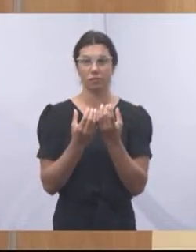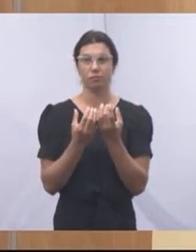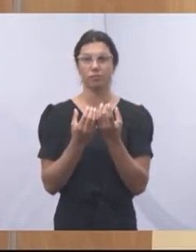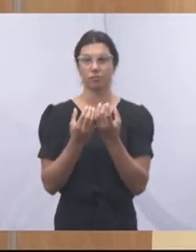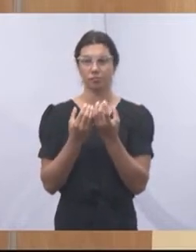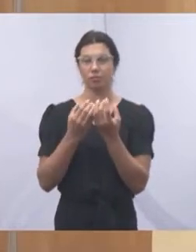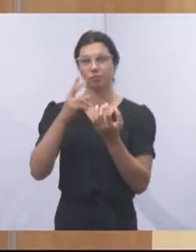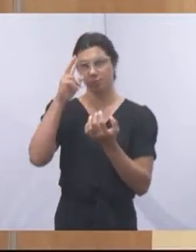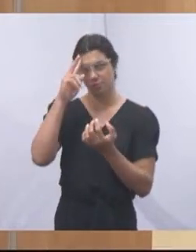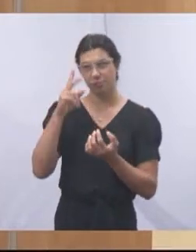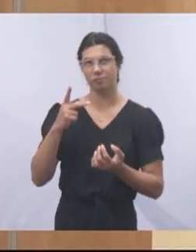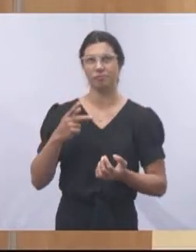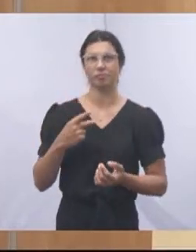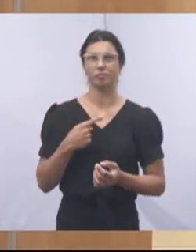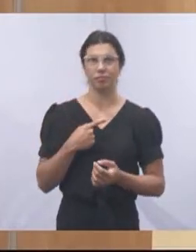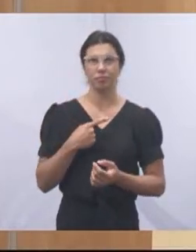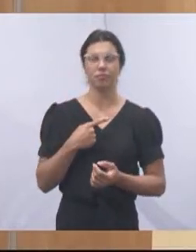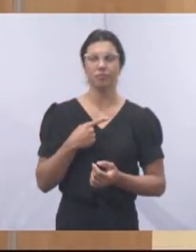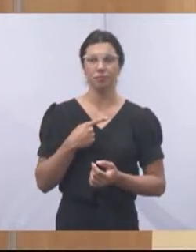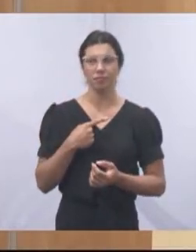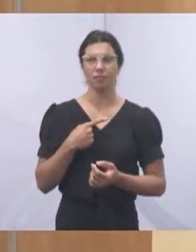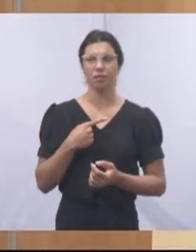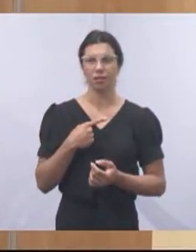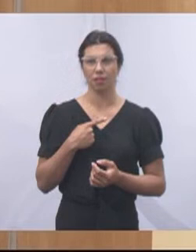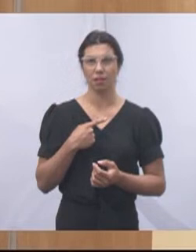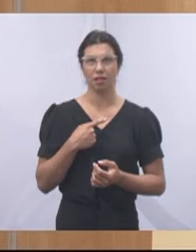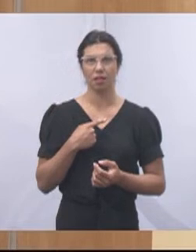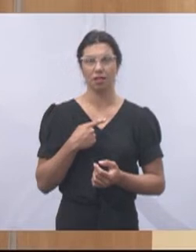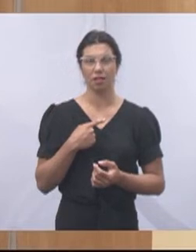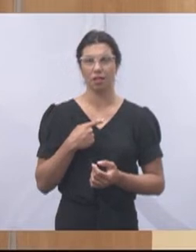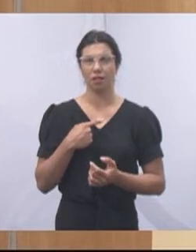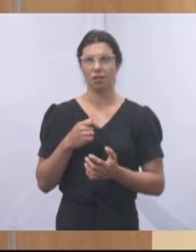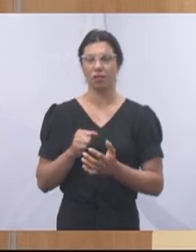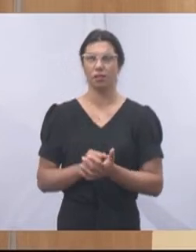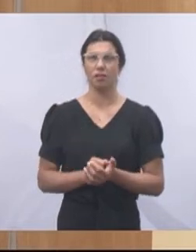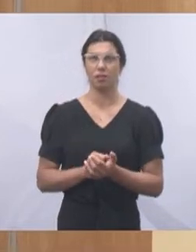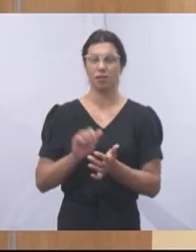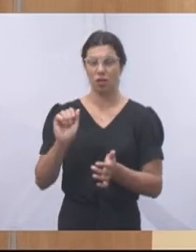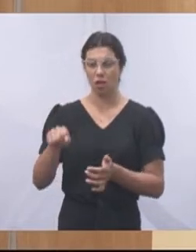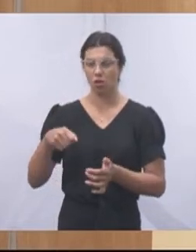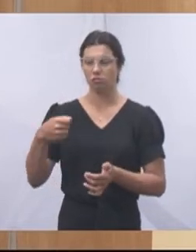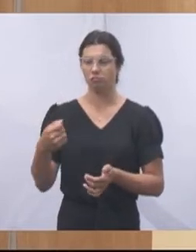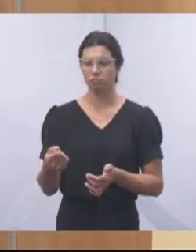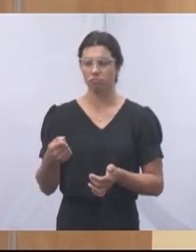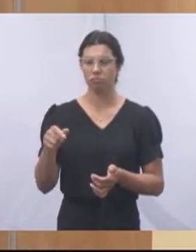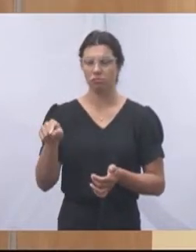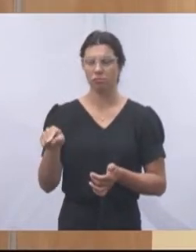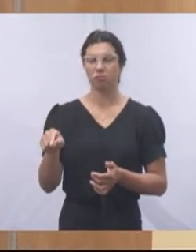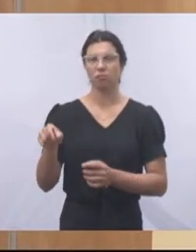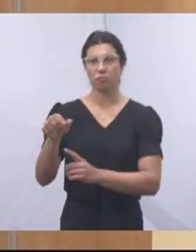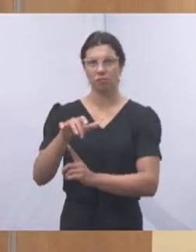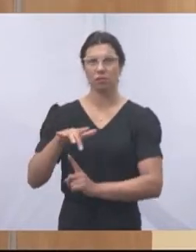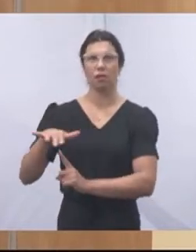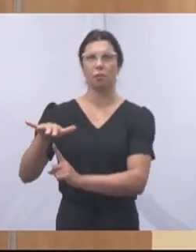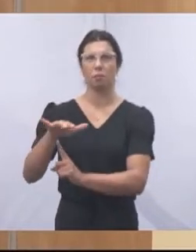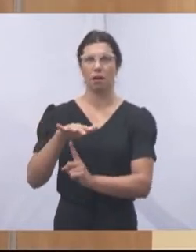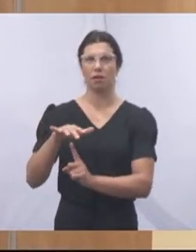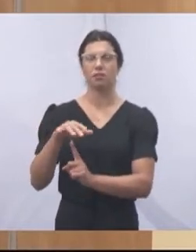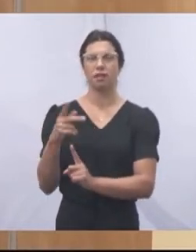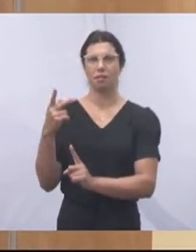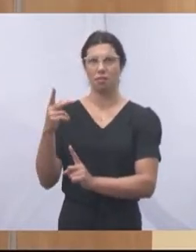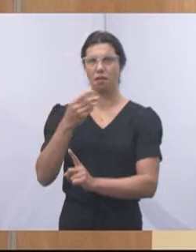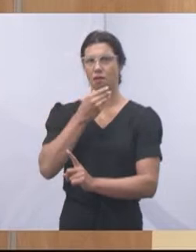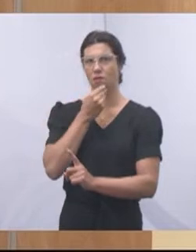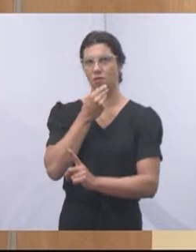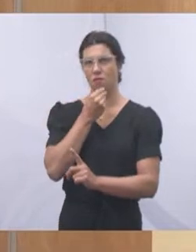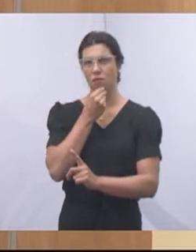a própria comunidade daquele local indicou o nome do senhor Roberto para ser homenageado naquela praça. Eu